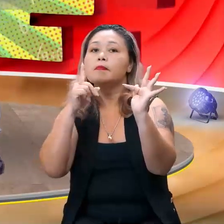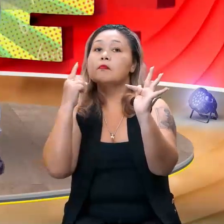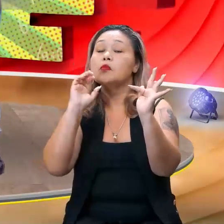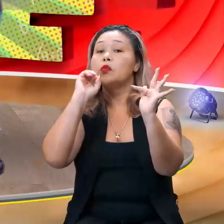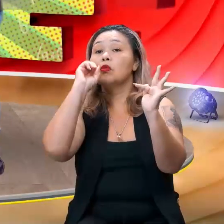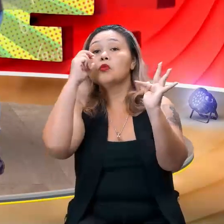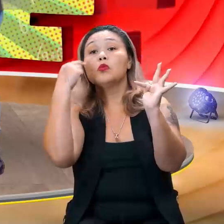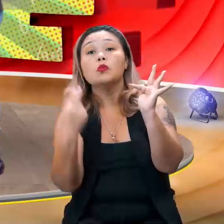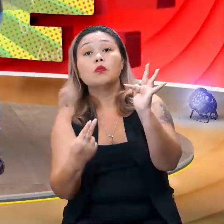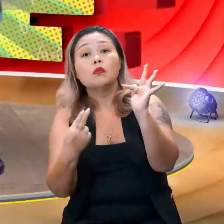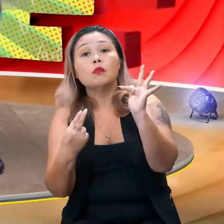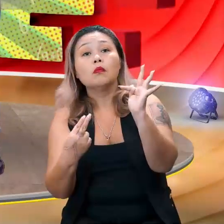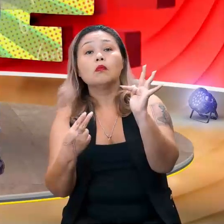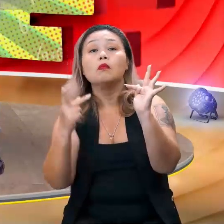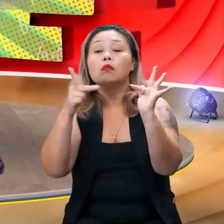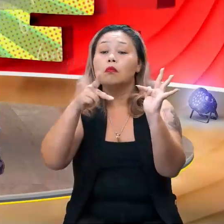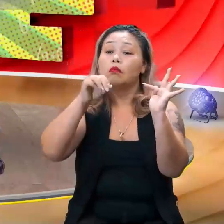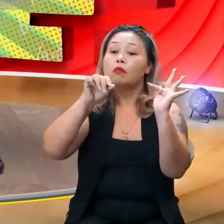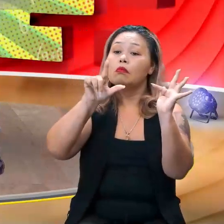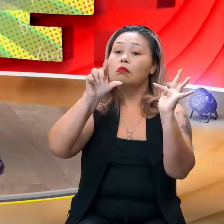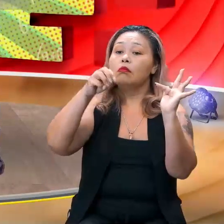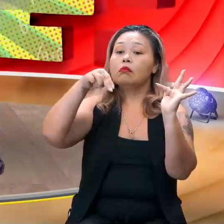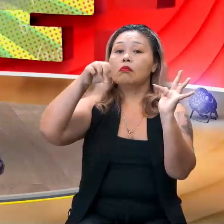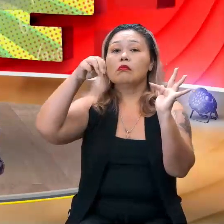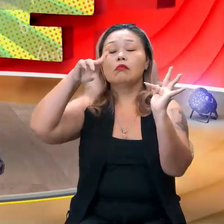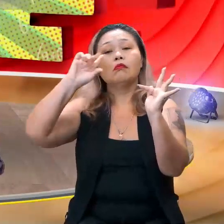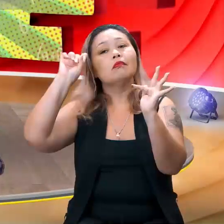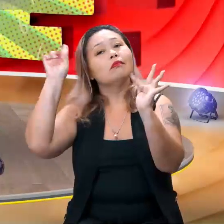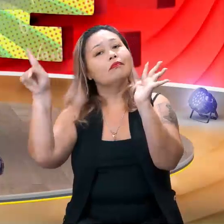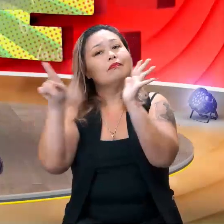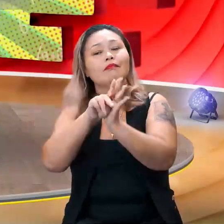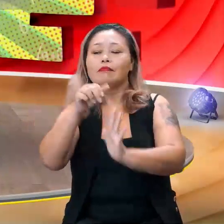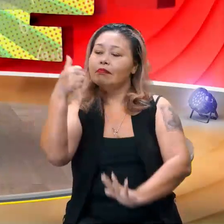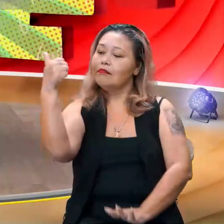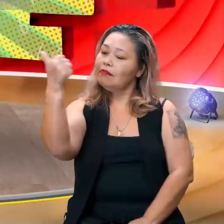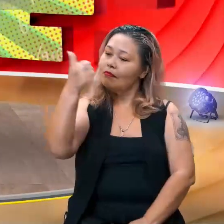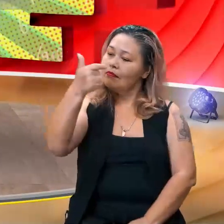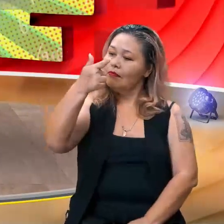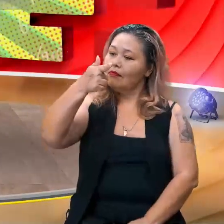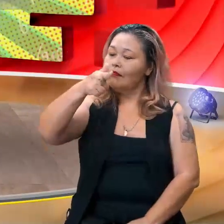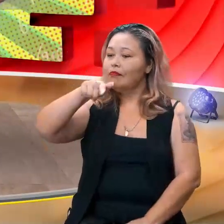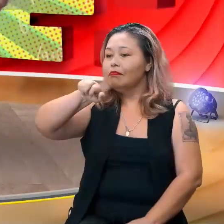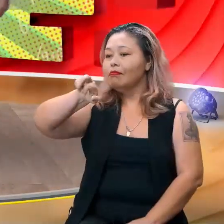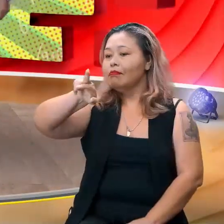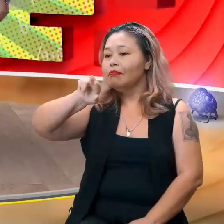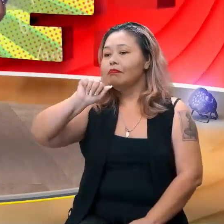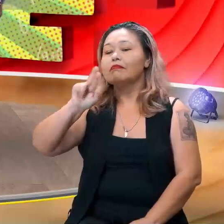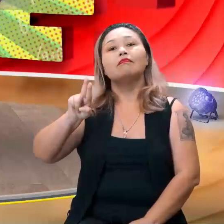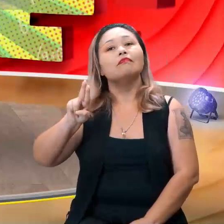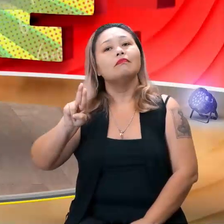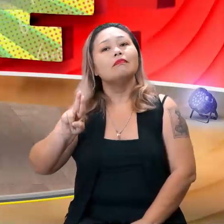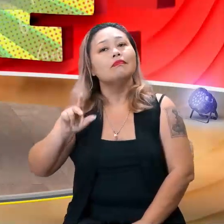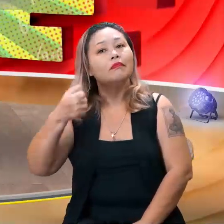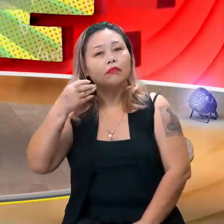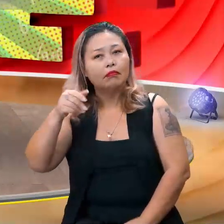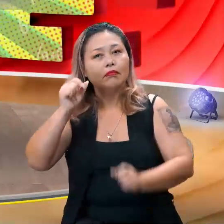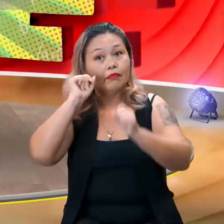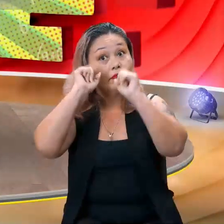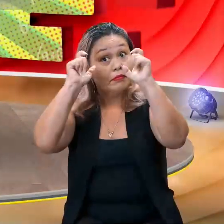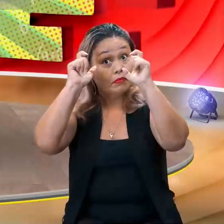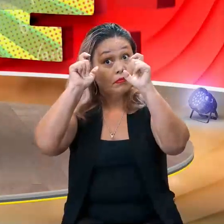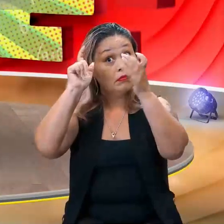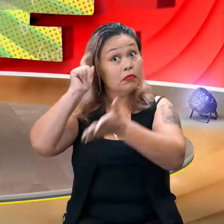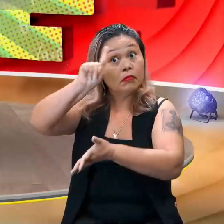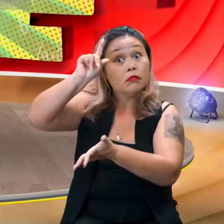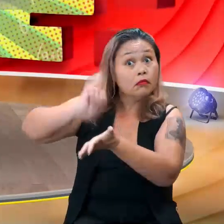função polinomial do... primeiro grau, tá? Então, função afim, primeiro grau. Fica ligado. Então, já anota, olha